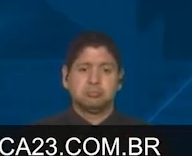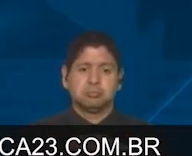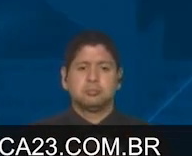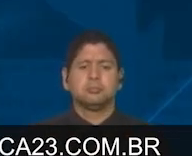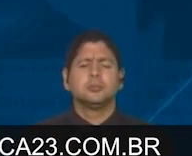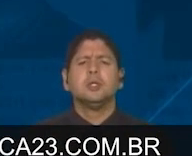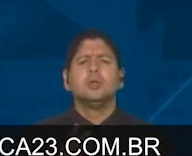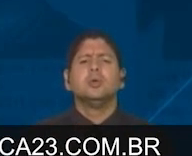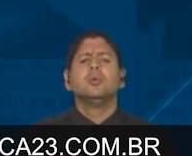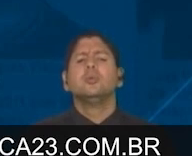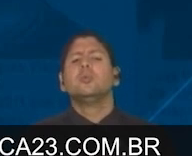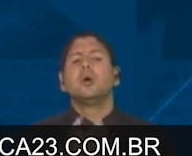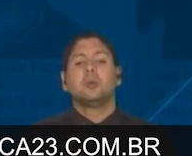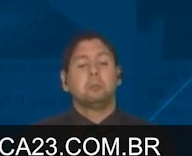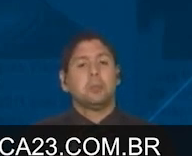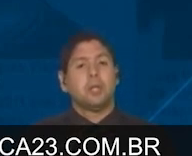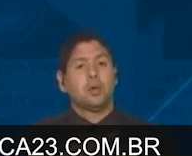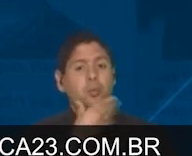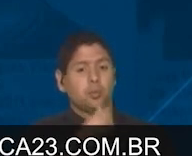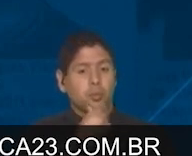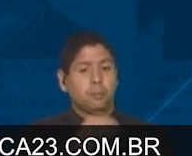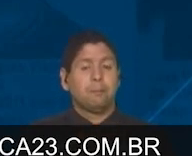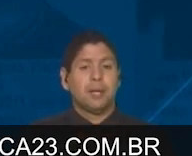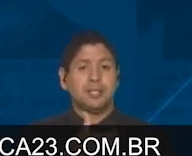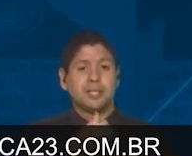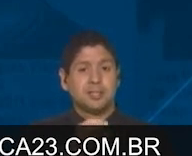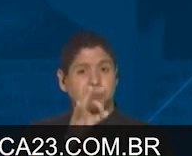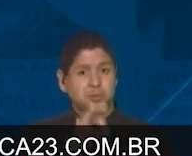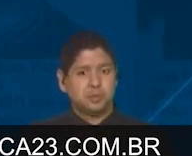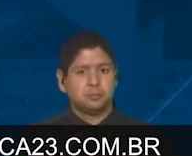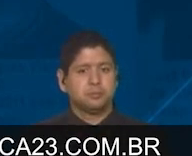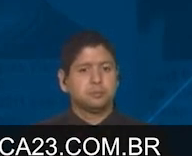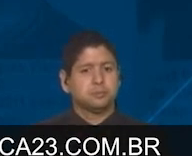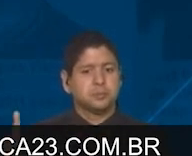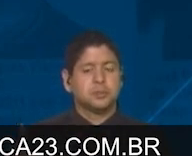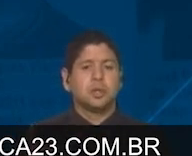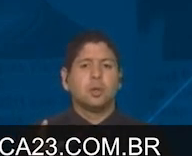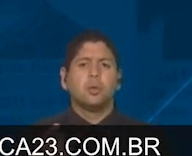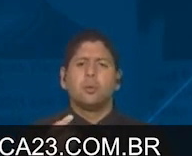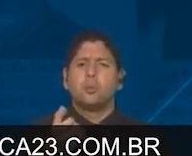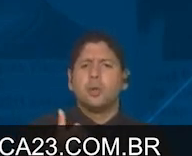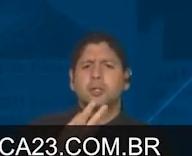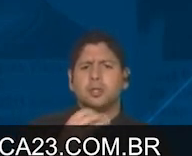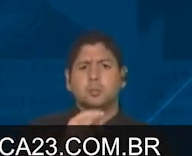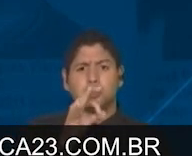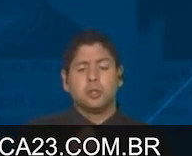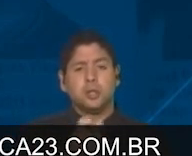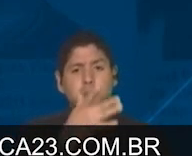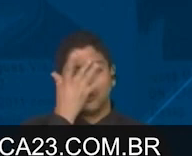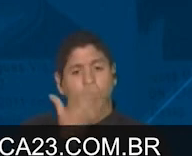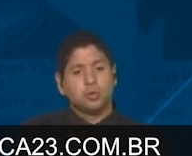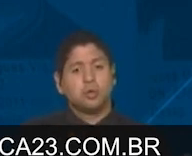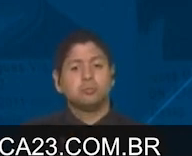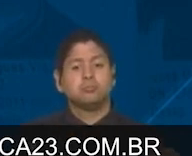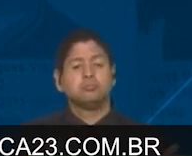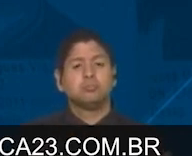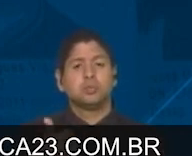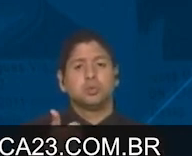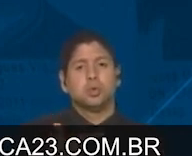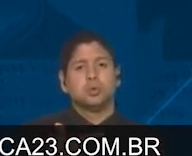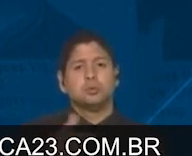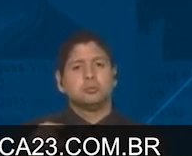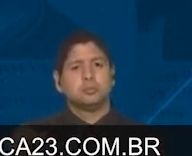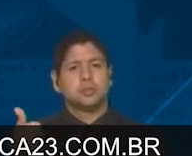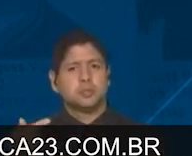números mostram que os homens são a maioria, mais de 60%, e que quase 30% são adolescentes entre 12 e